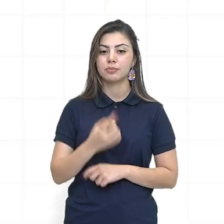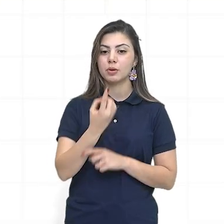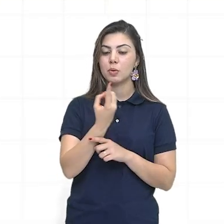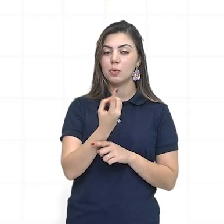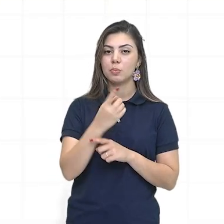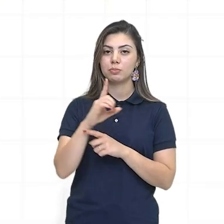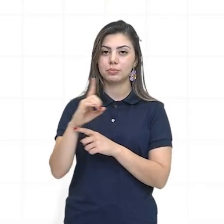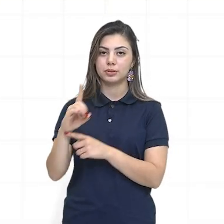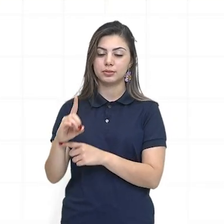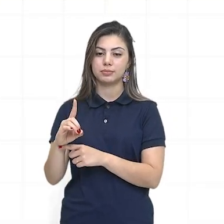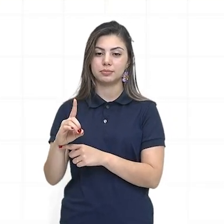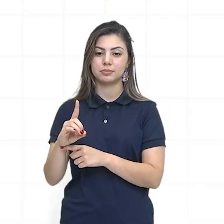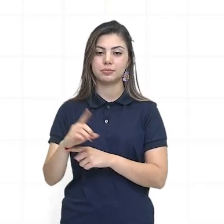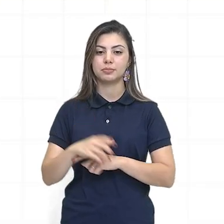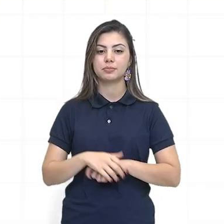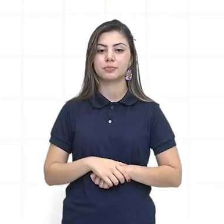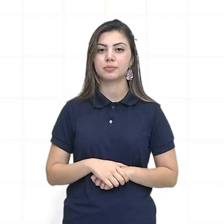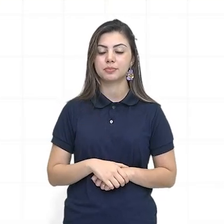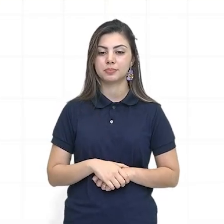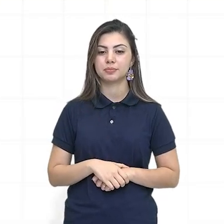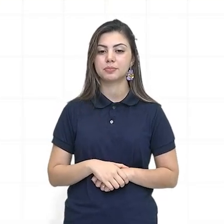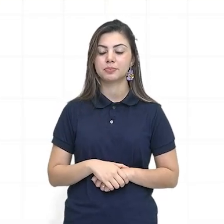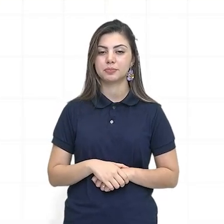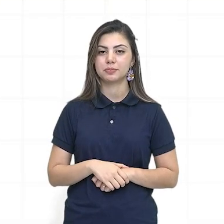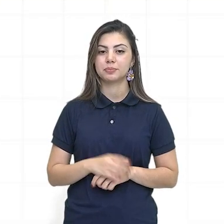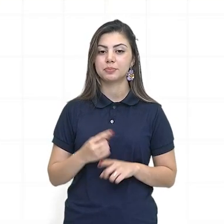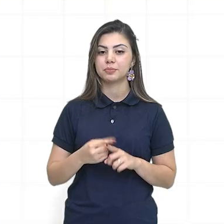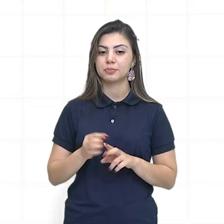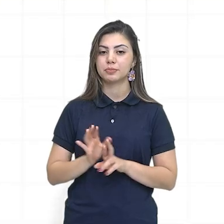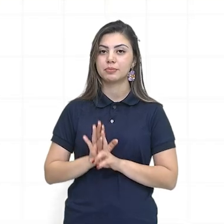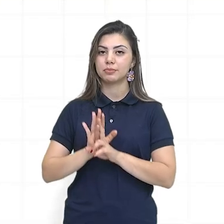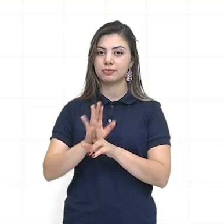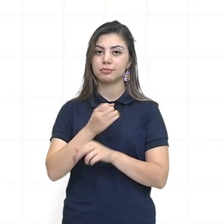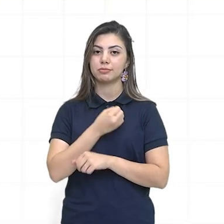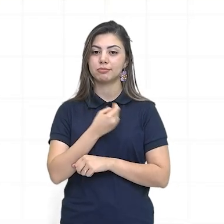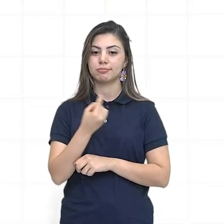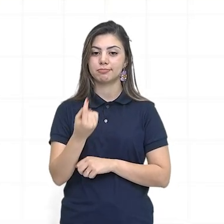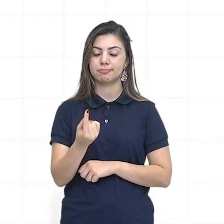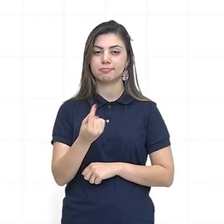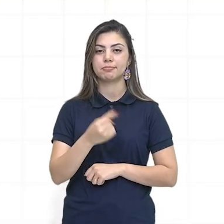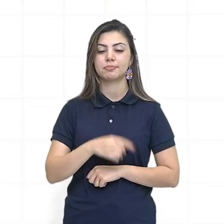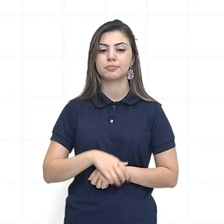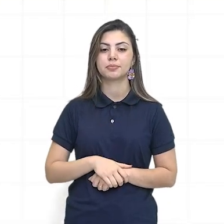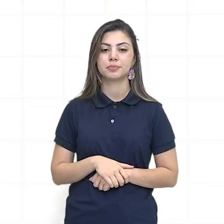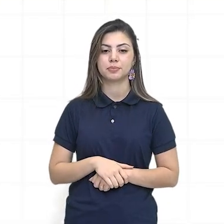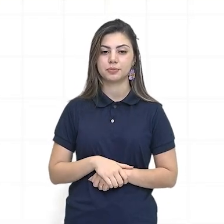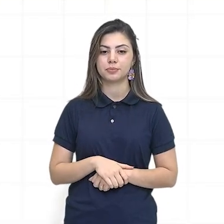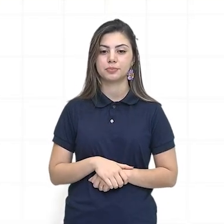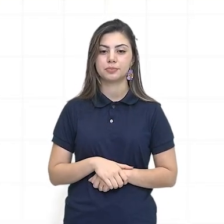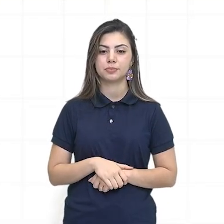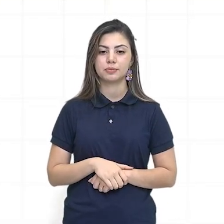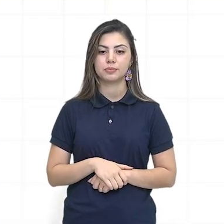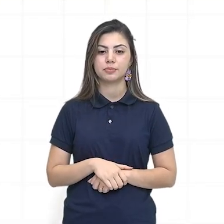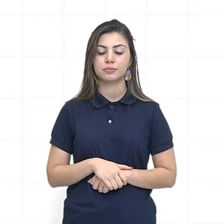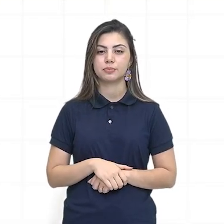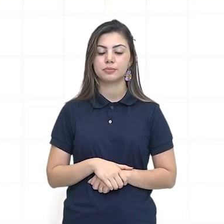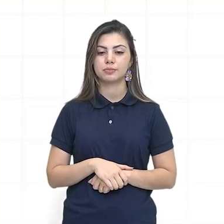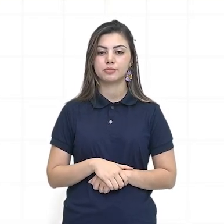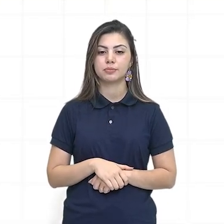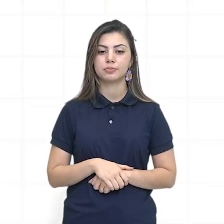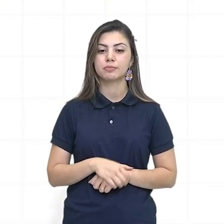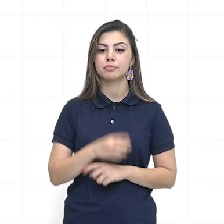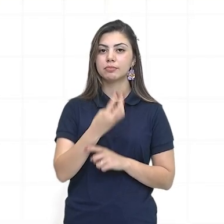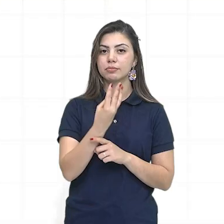Uma dezena, representada aqui pelo algarismo 1, certo? Em